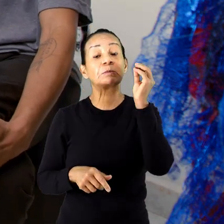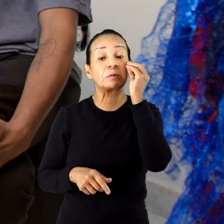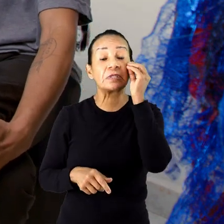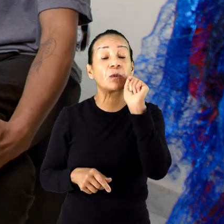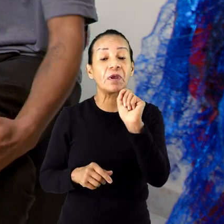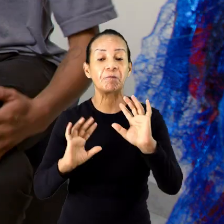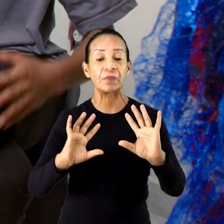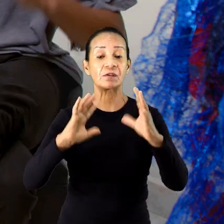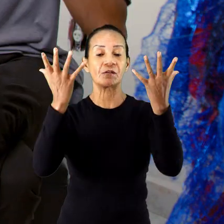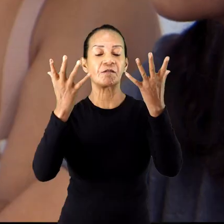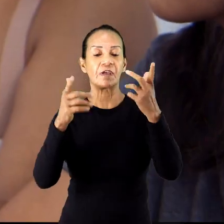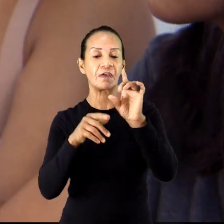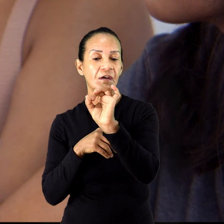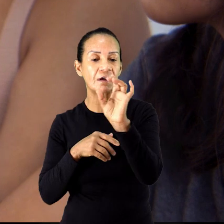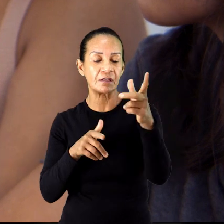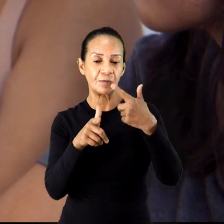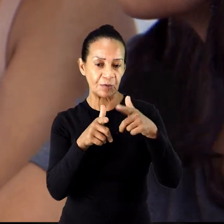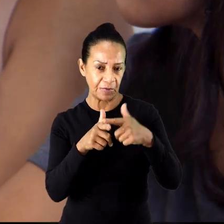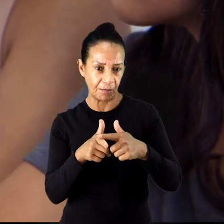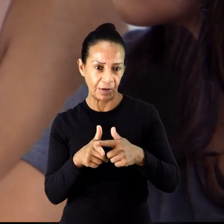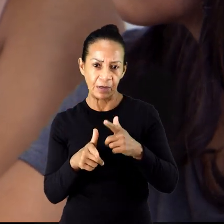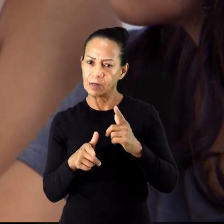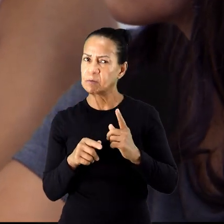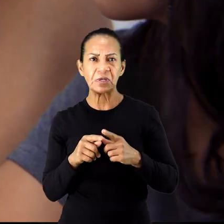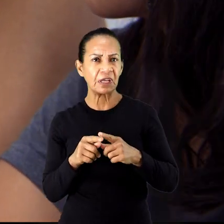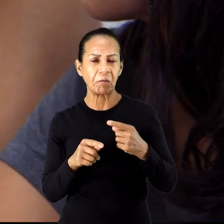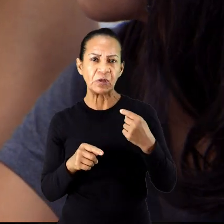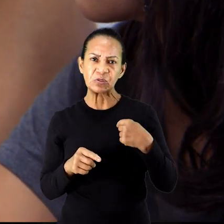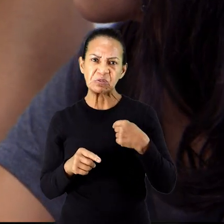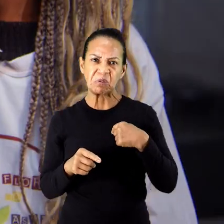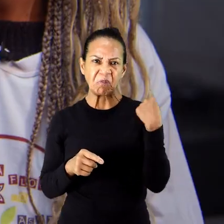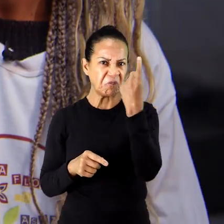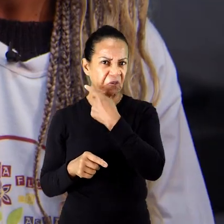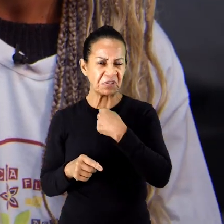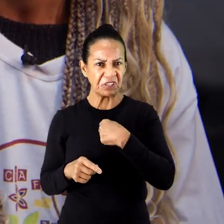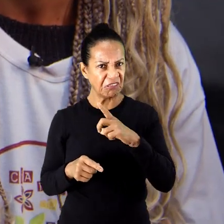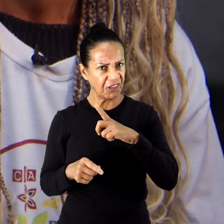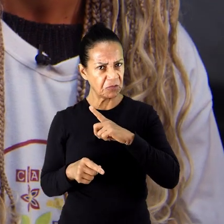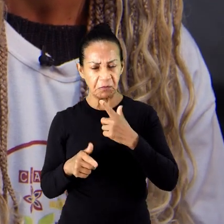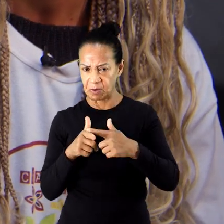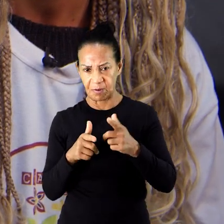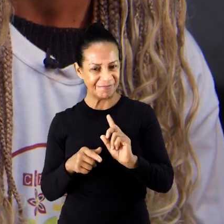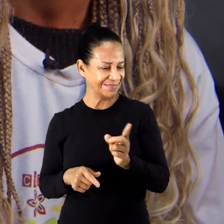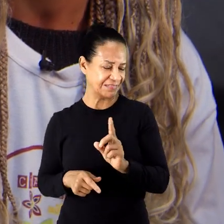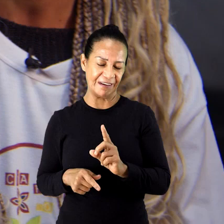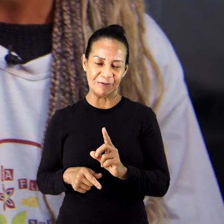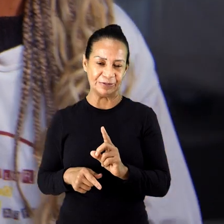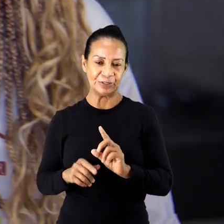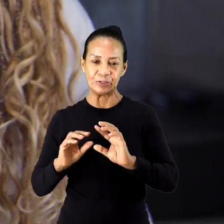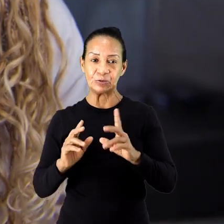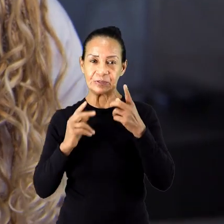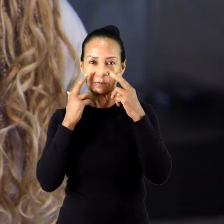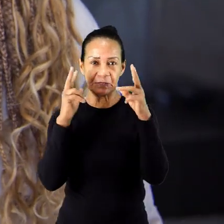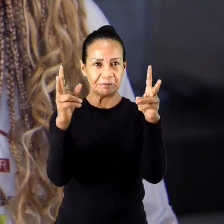para tentar resolvê-los. A gente pensa que só a gente tá enfrentando aquele problema, mas quando a gente veio pro lado a lado, a gente vê que não